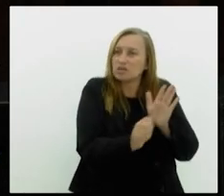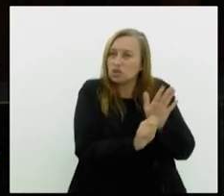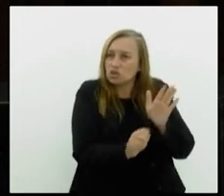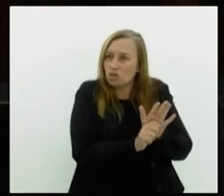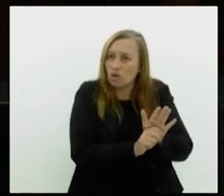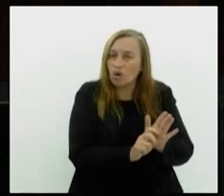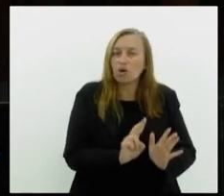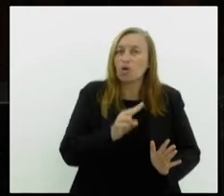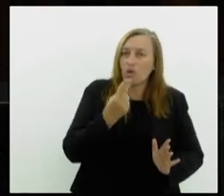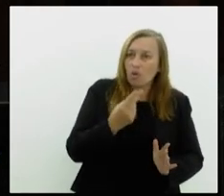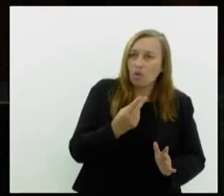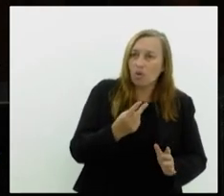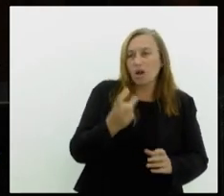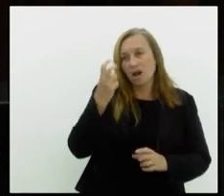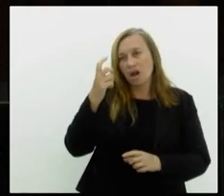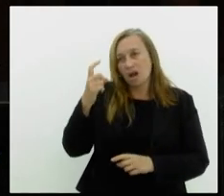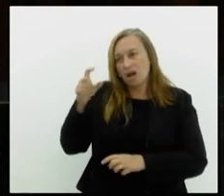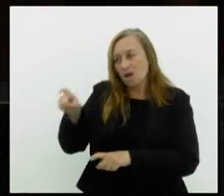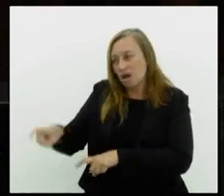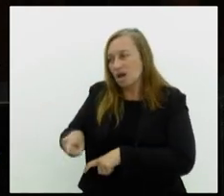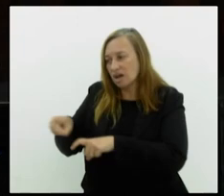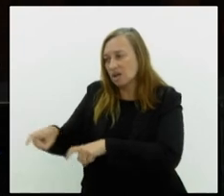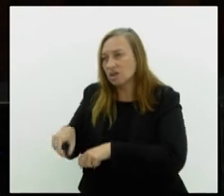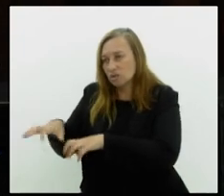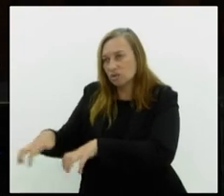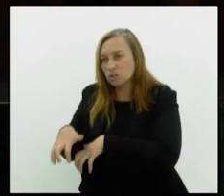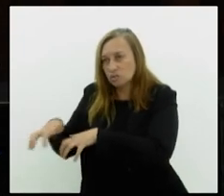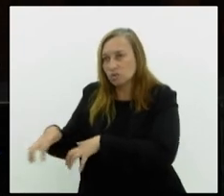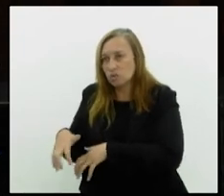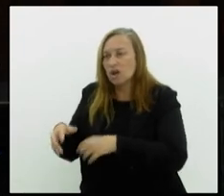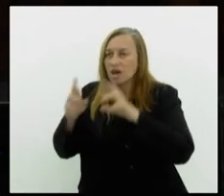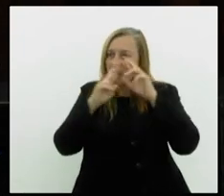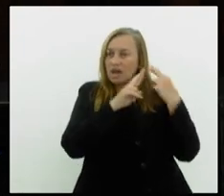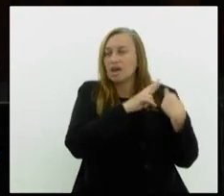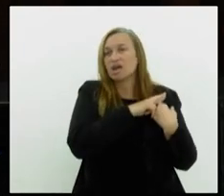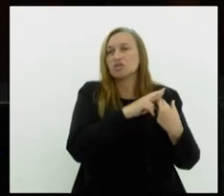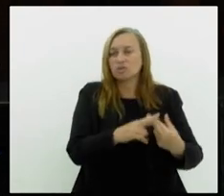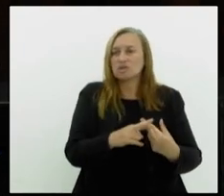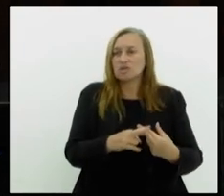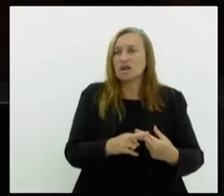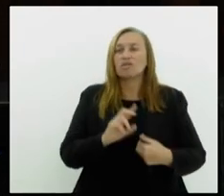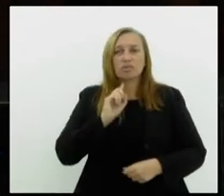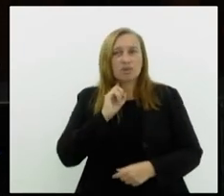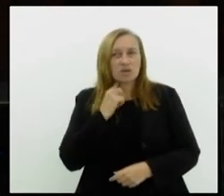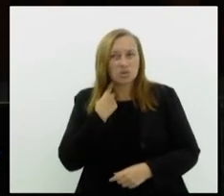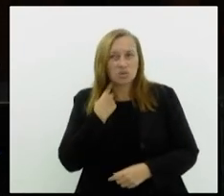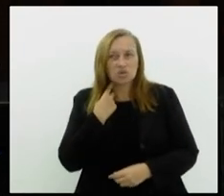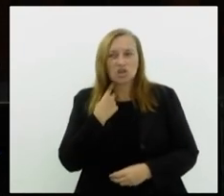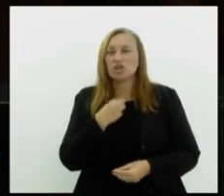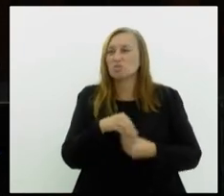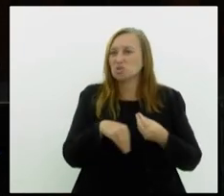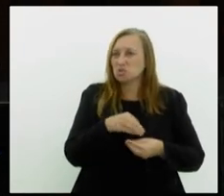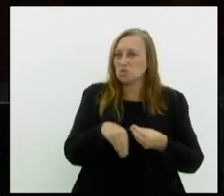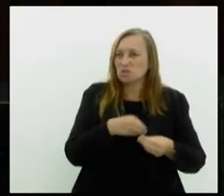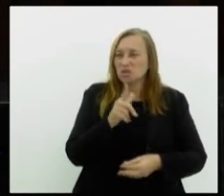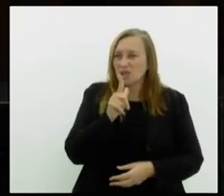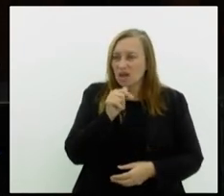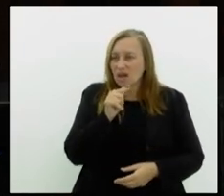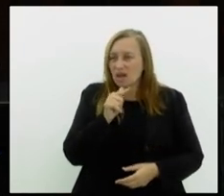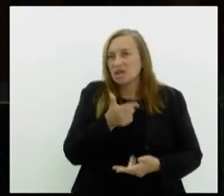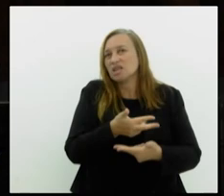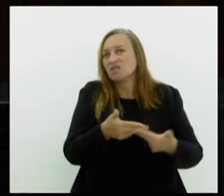a agricultura naquela região a responsável por essa contaminação, quando na verdade existem dutos e dutos